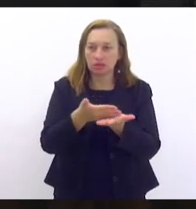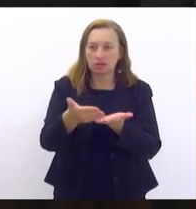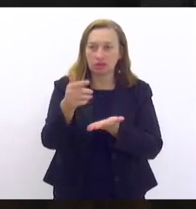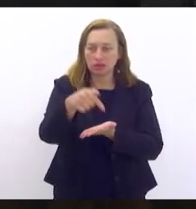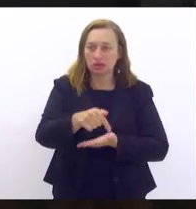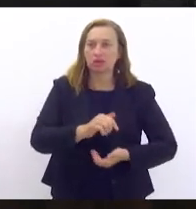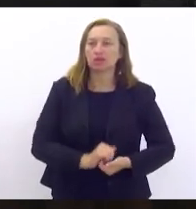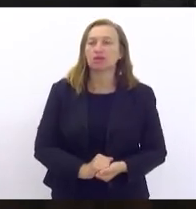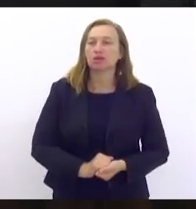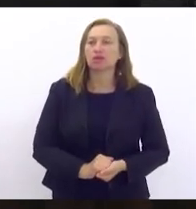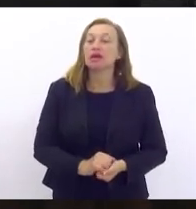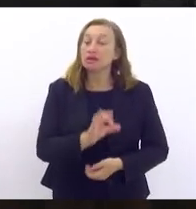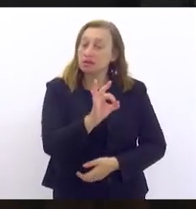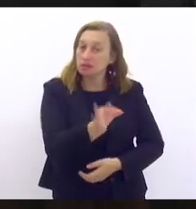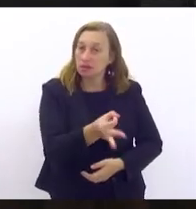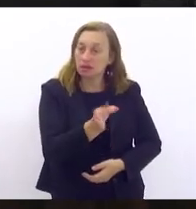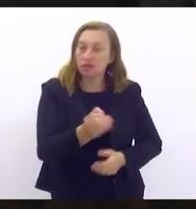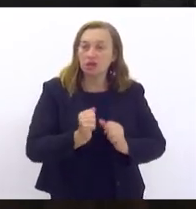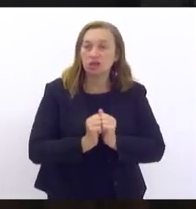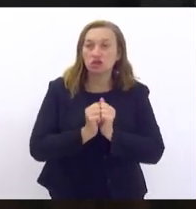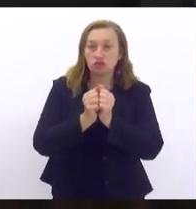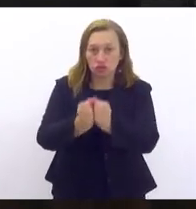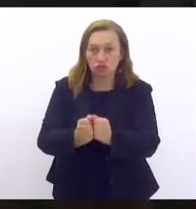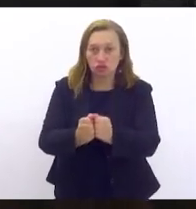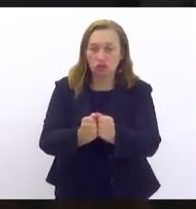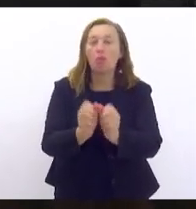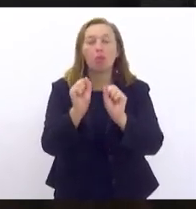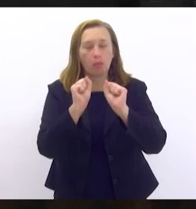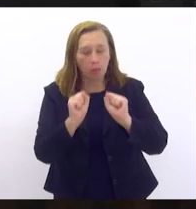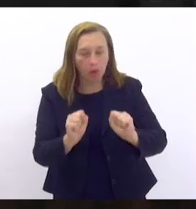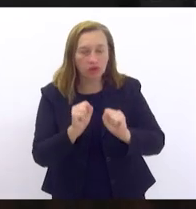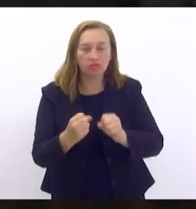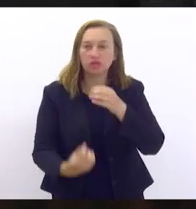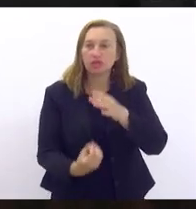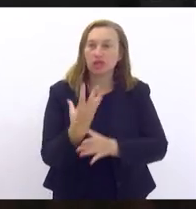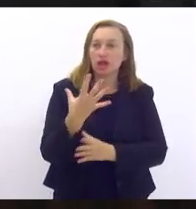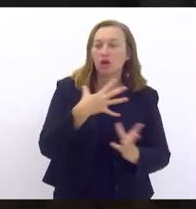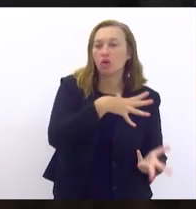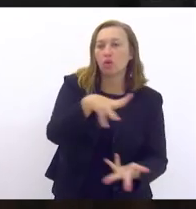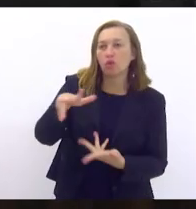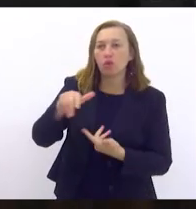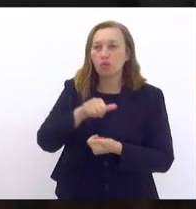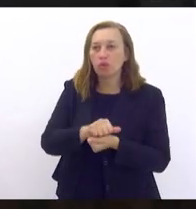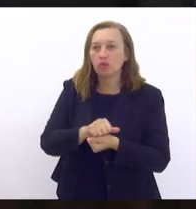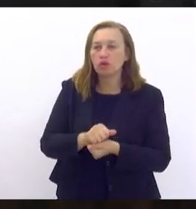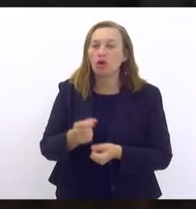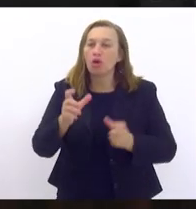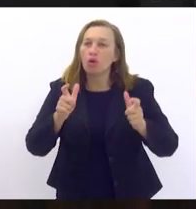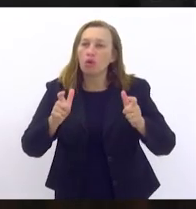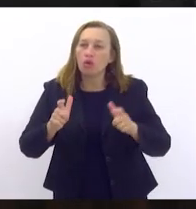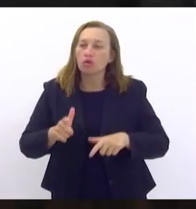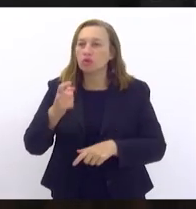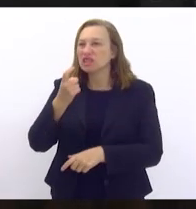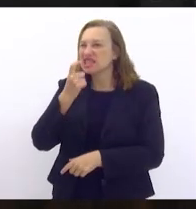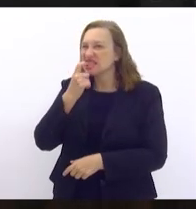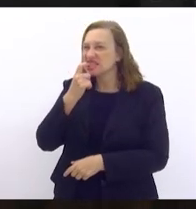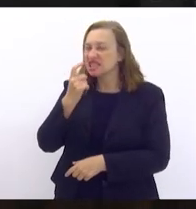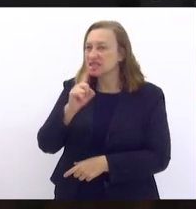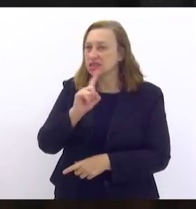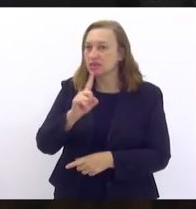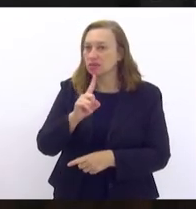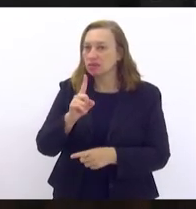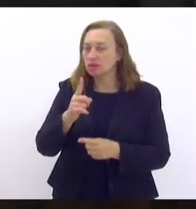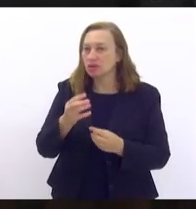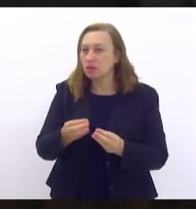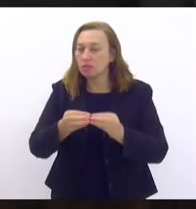tenho certeza de que juntos podemos criar o mundo onde os plásticos não sejam uma ameaça